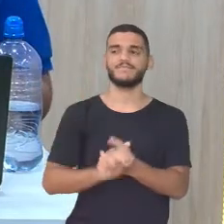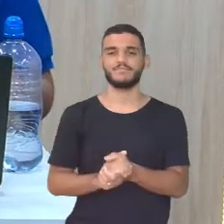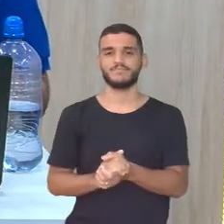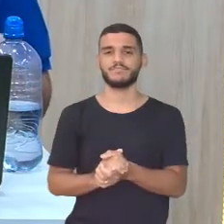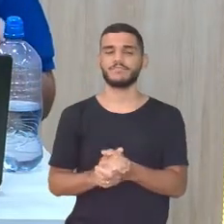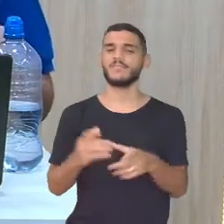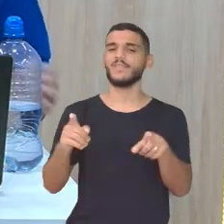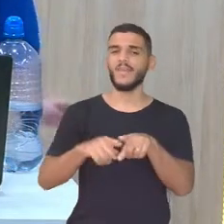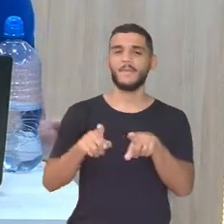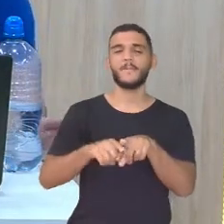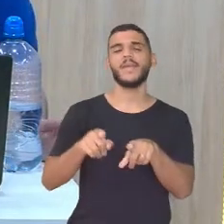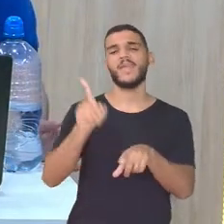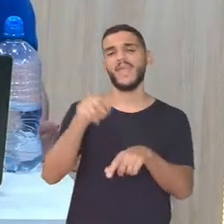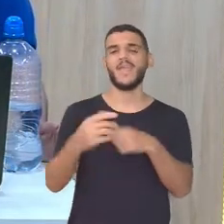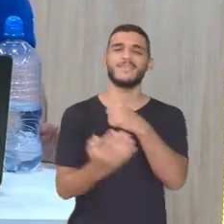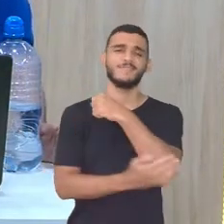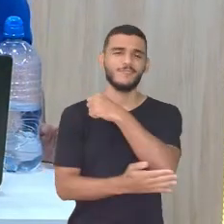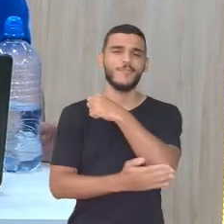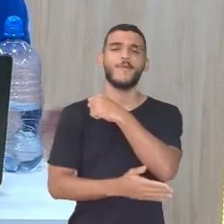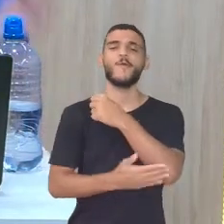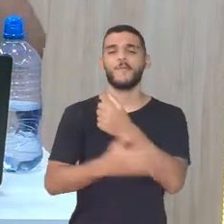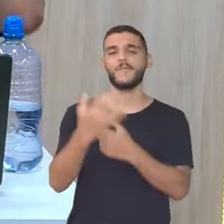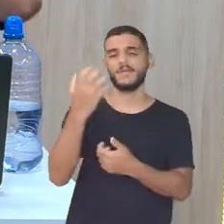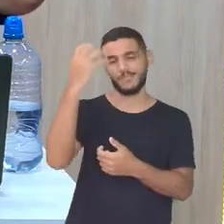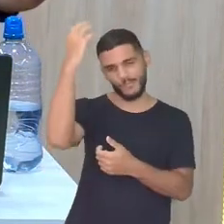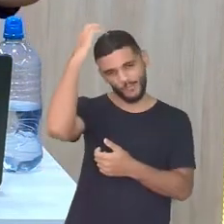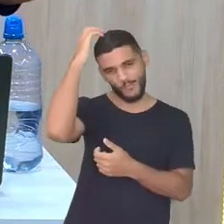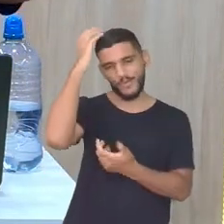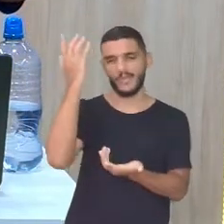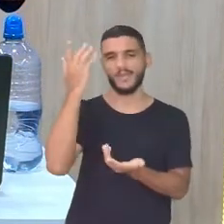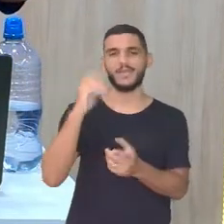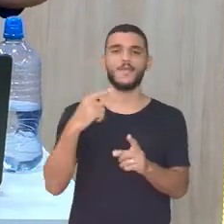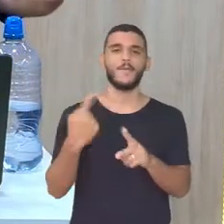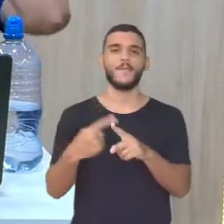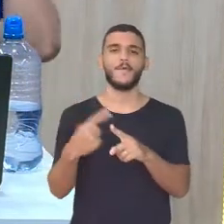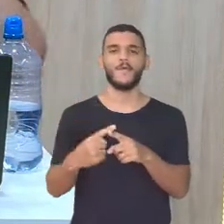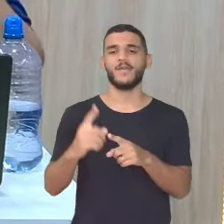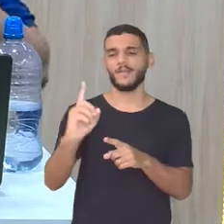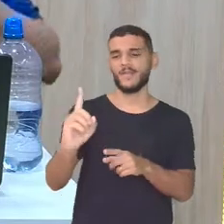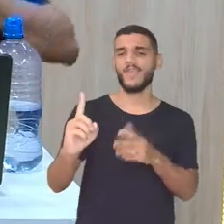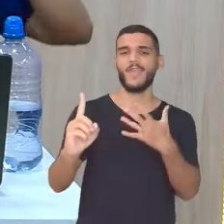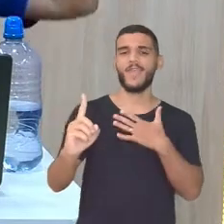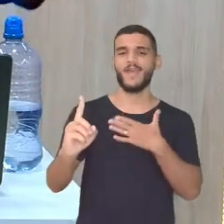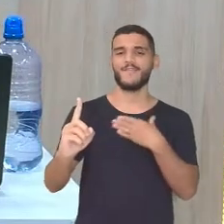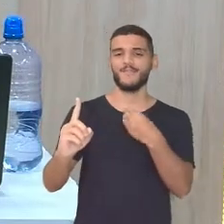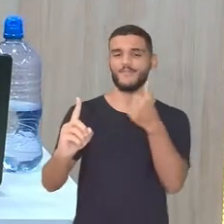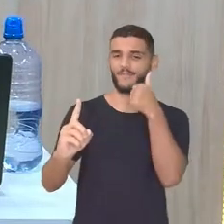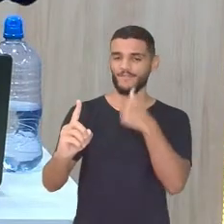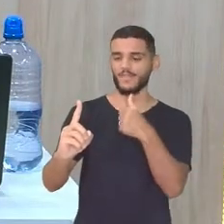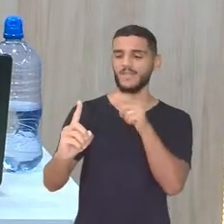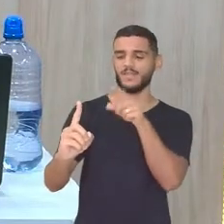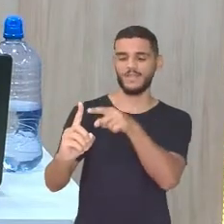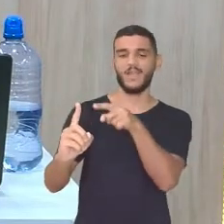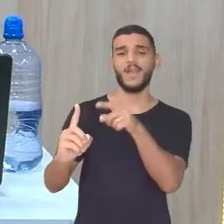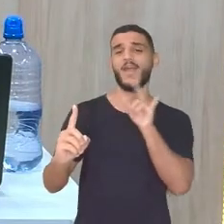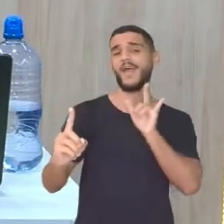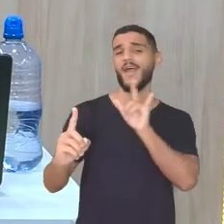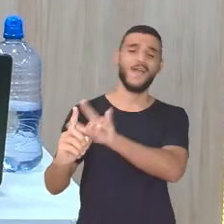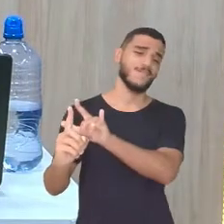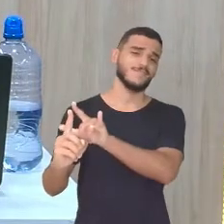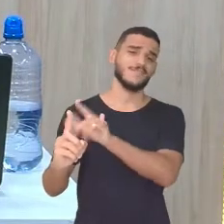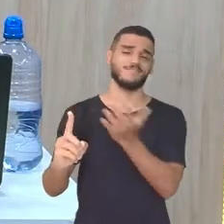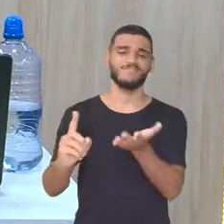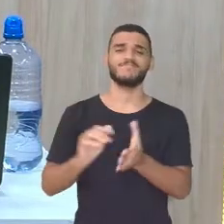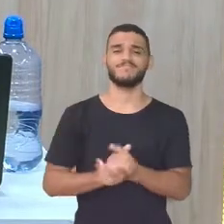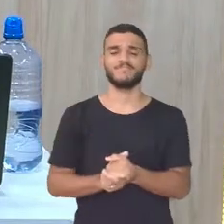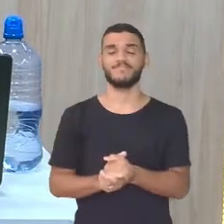né? Isso. Porque às vezes quando a gente sente ciúmes, e é comum que se sinta ciúme em algum momento, Sim. a gente vai sentir ciúmes, a